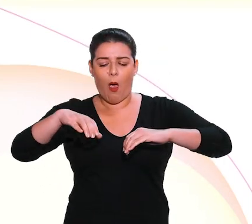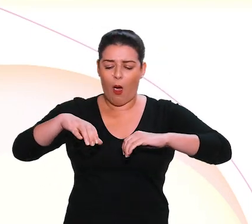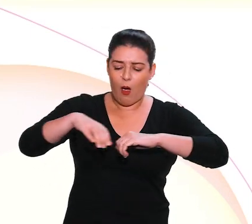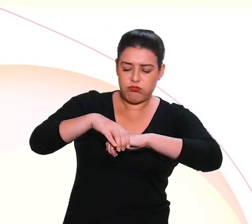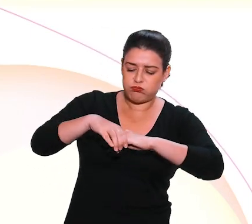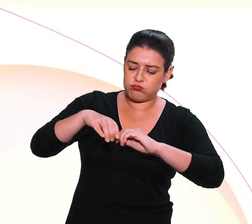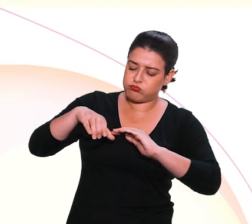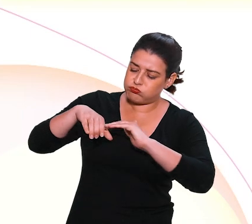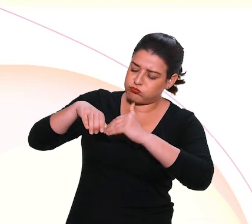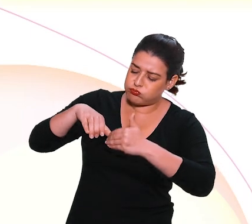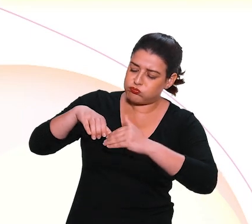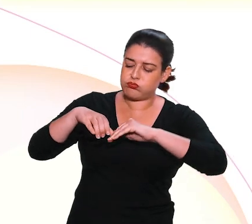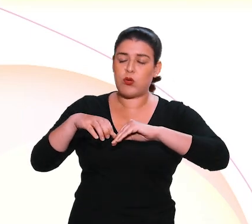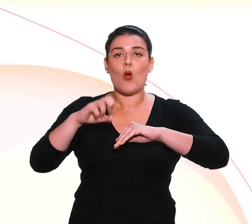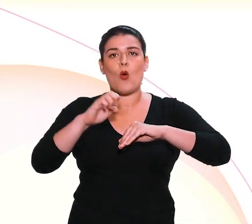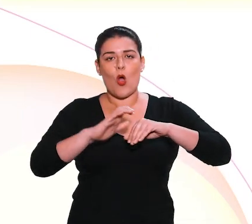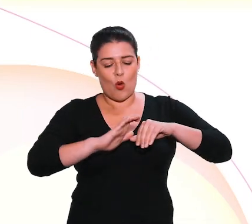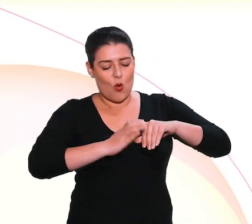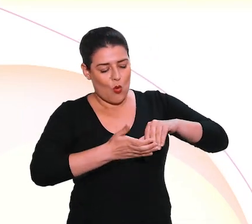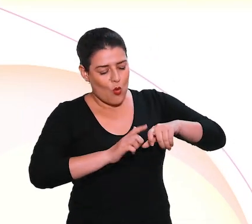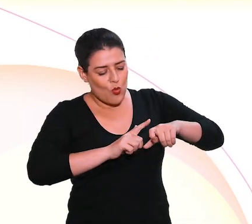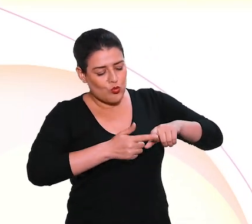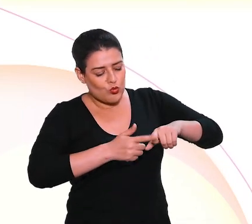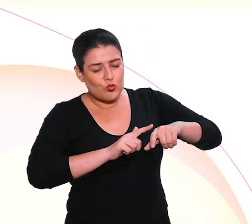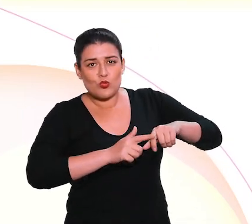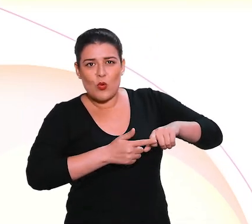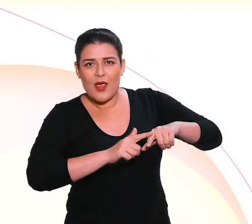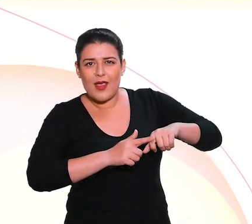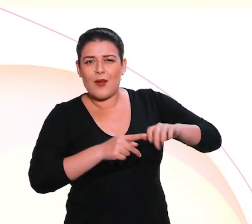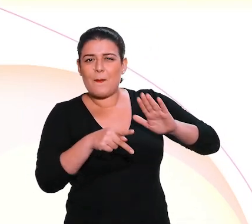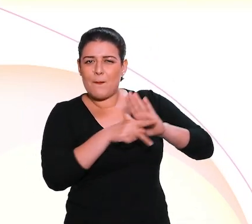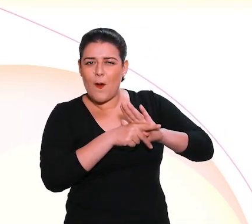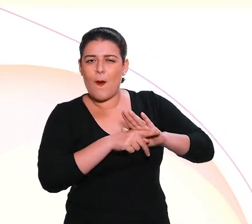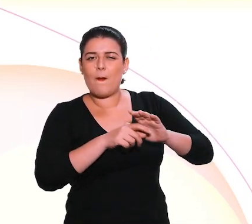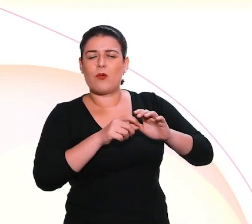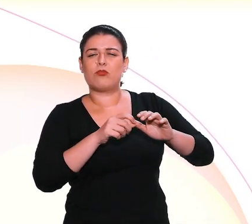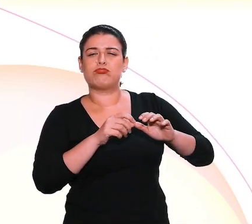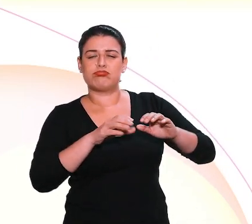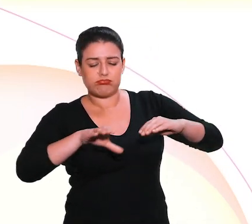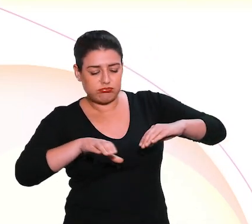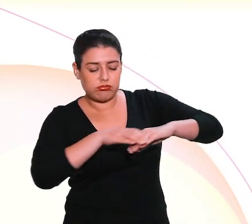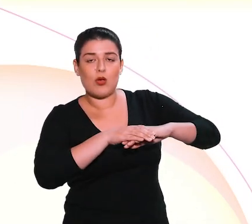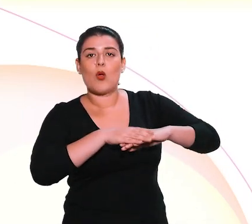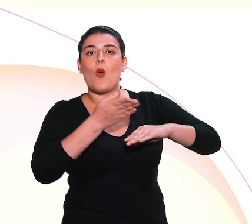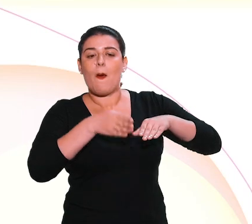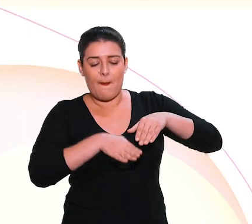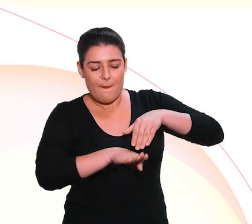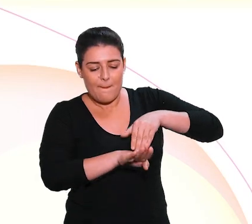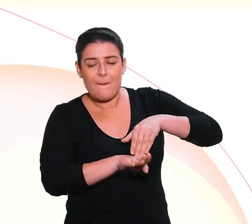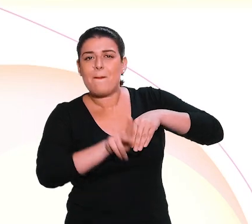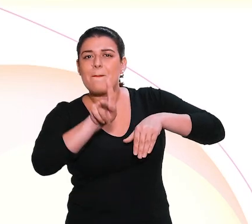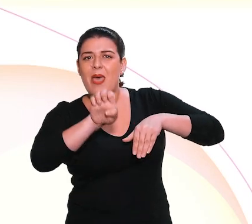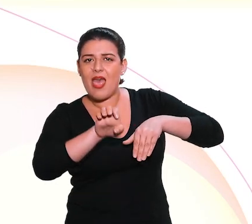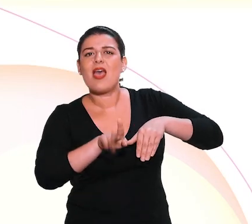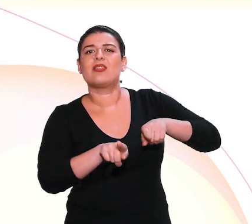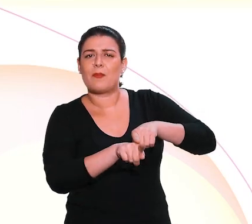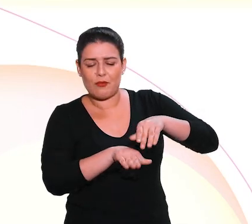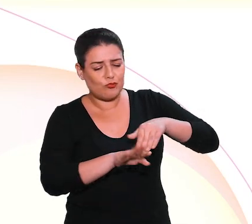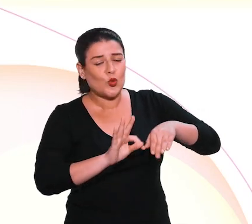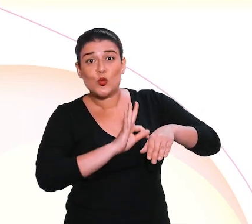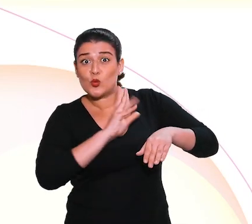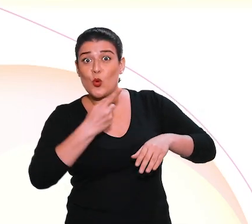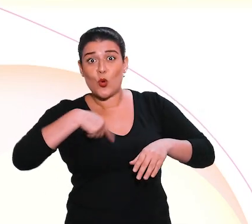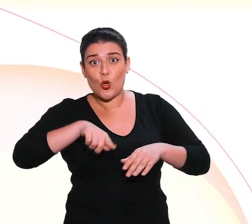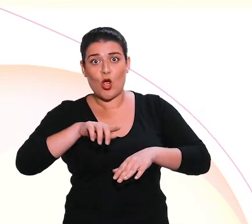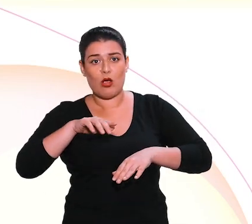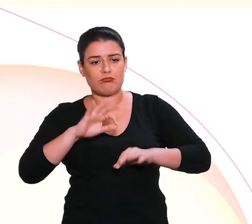encaixe, o tipo de joelho protético, o tipo de pé protético, todos os materiais são escolhidos por